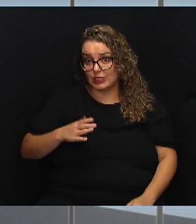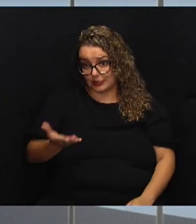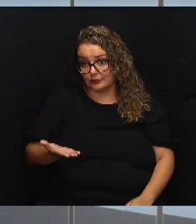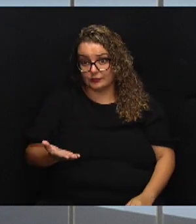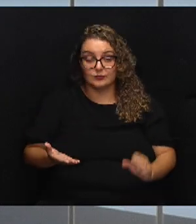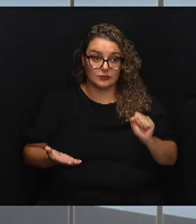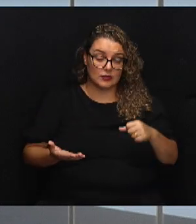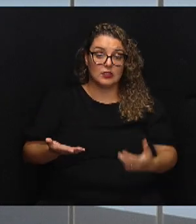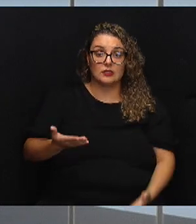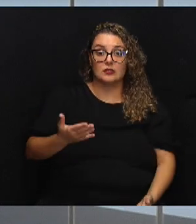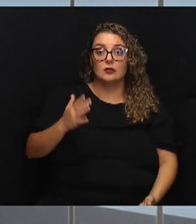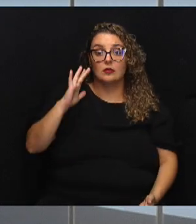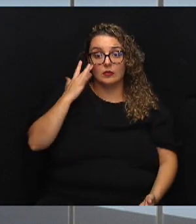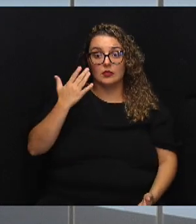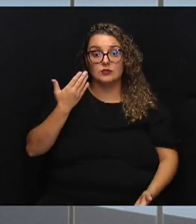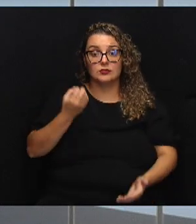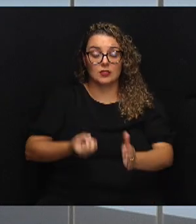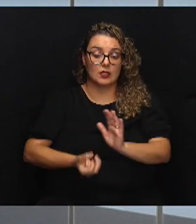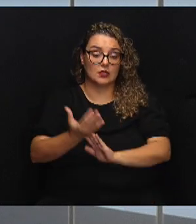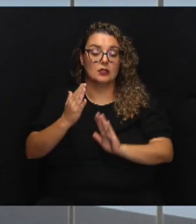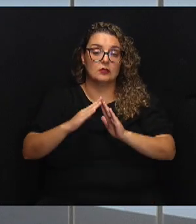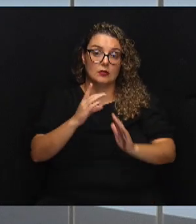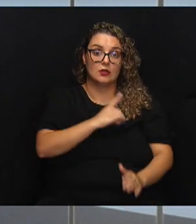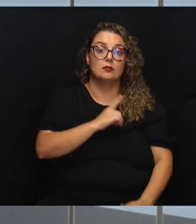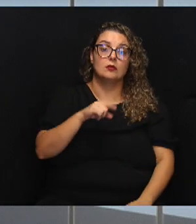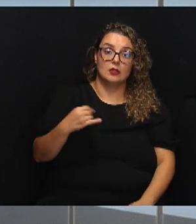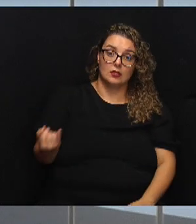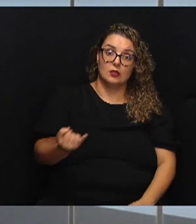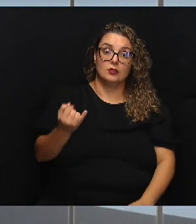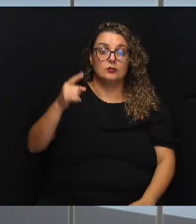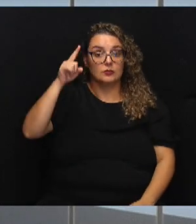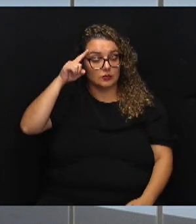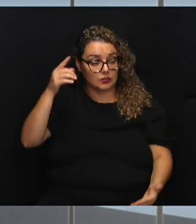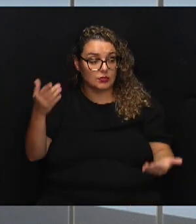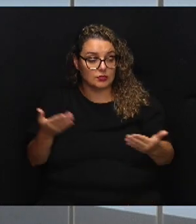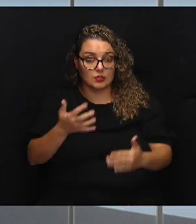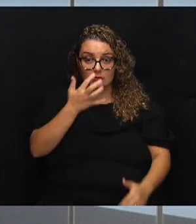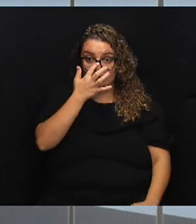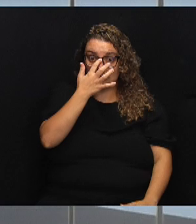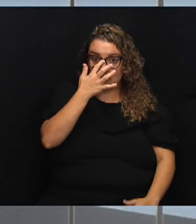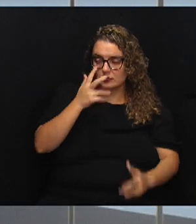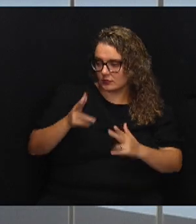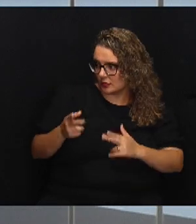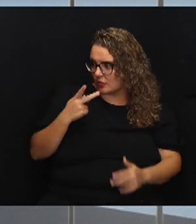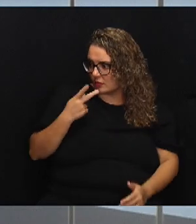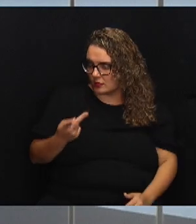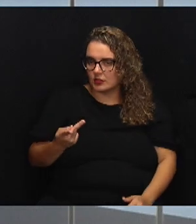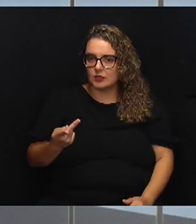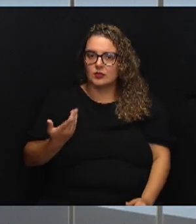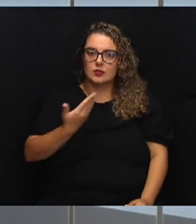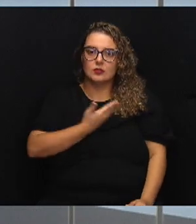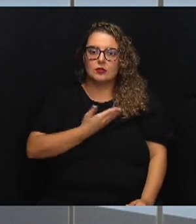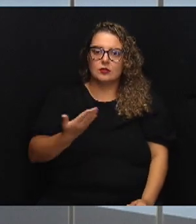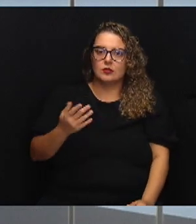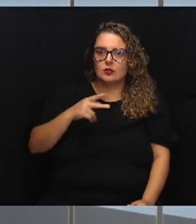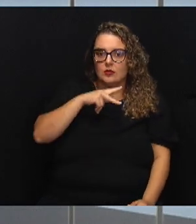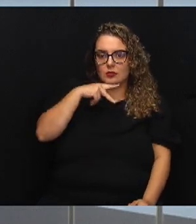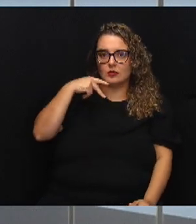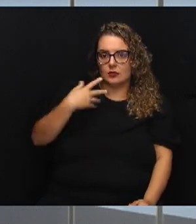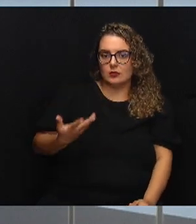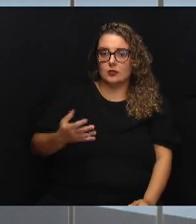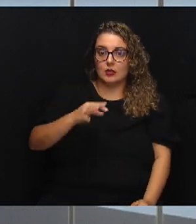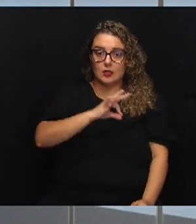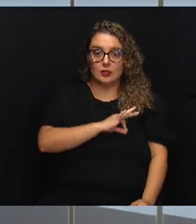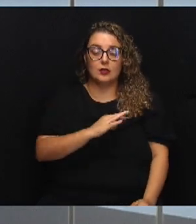acho que a criação da delegacia é de suma importância nos dias de hoje. Mas, como bem disse o nosso colega Permínio, a Guarda